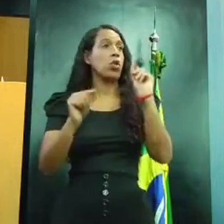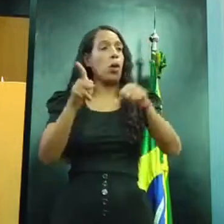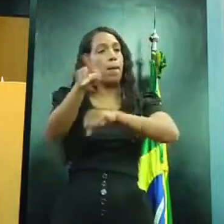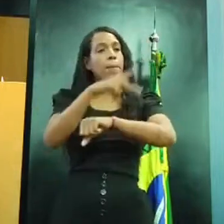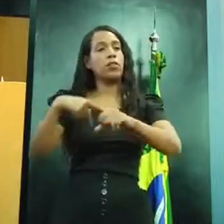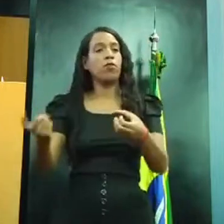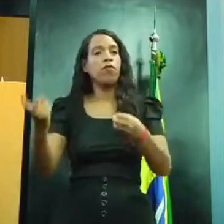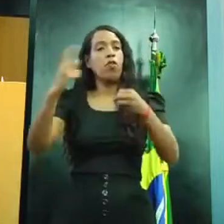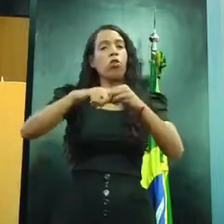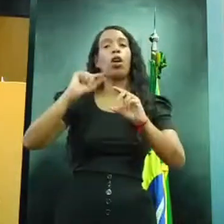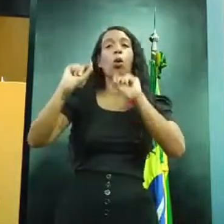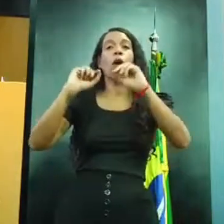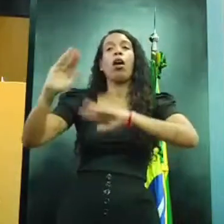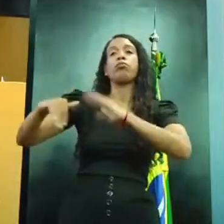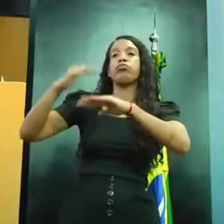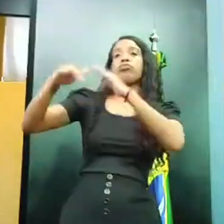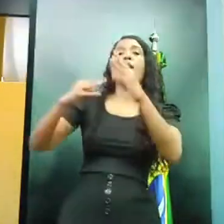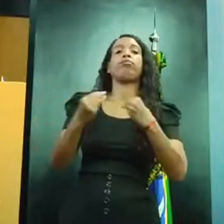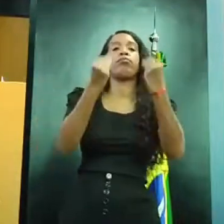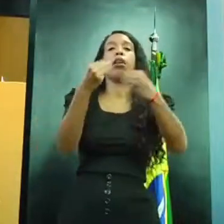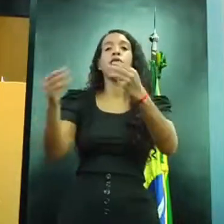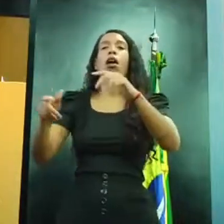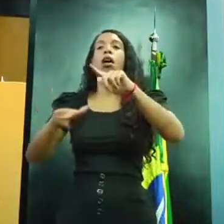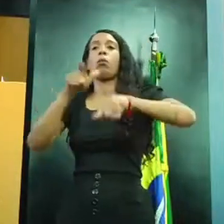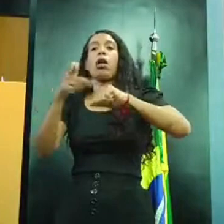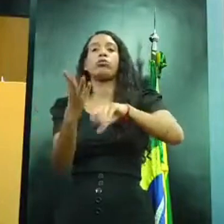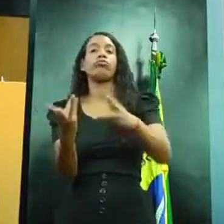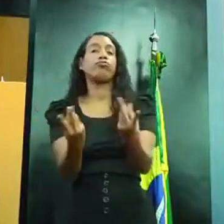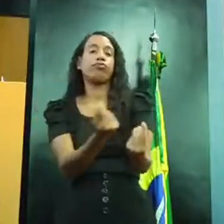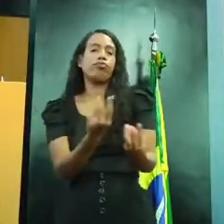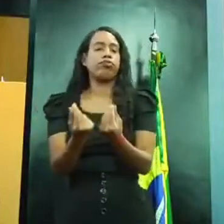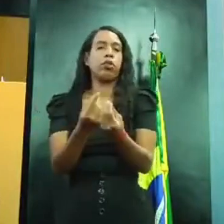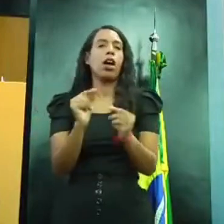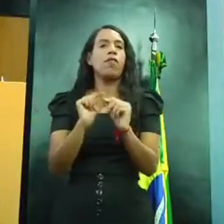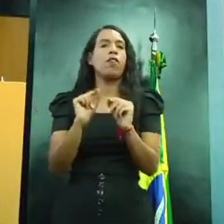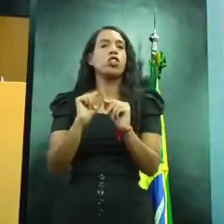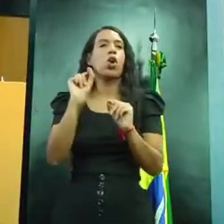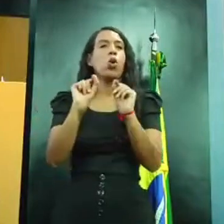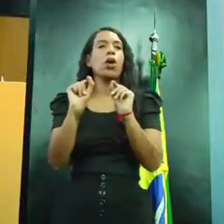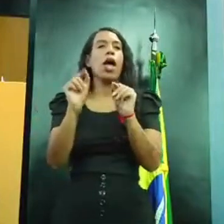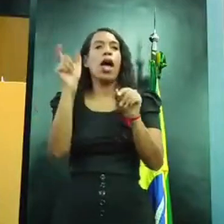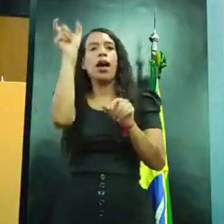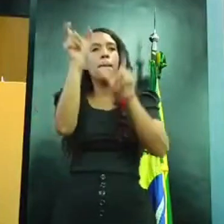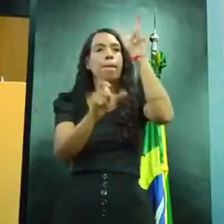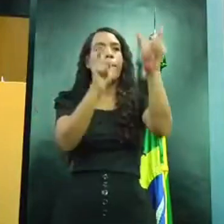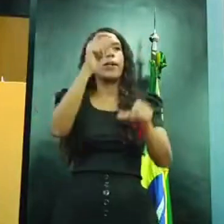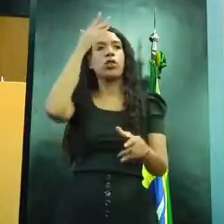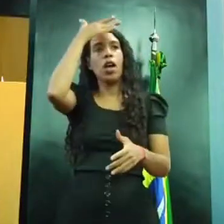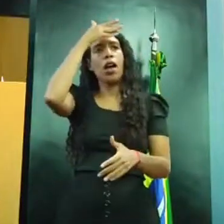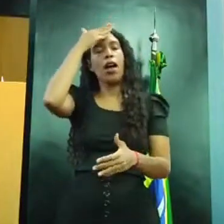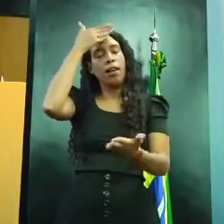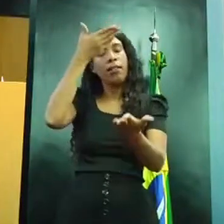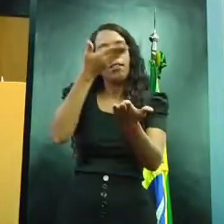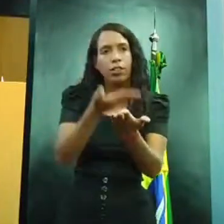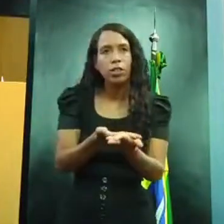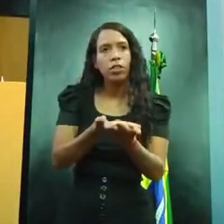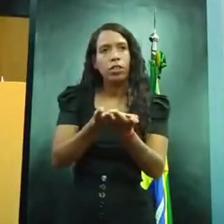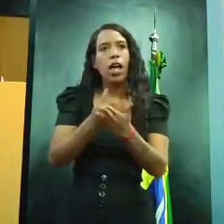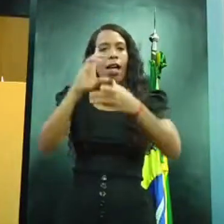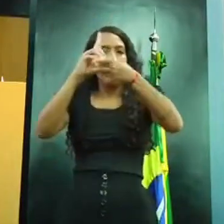voltar a se desenvolver, gerar empregos de qualidade, porque é isso que vai fazer as pessoas acreditarem que